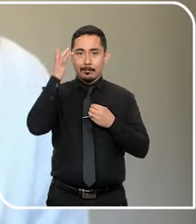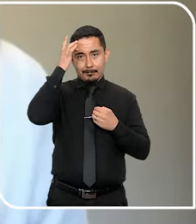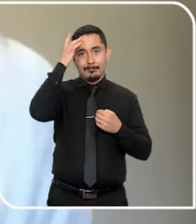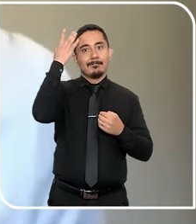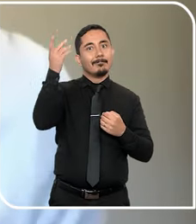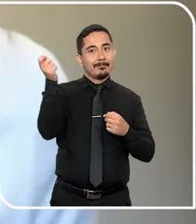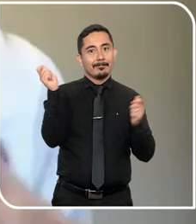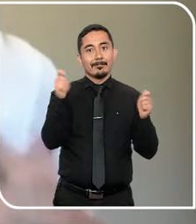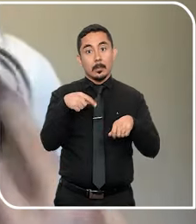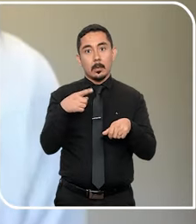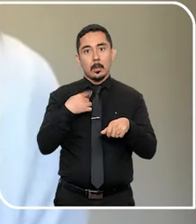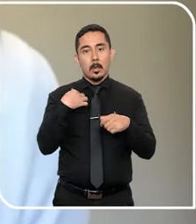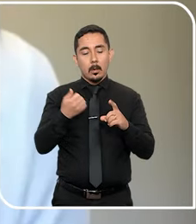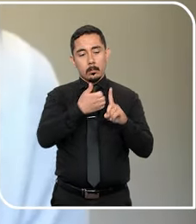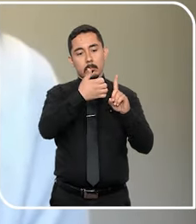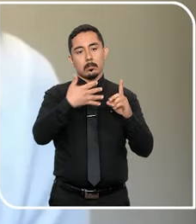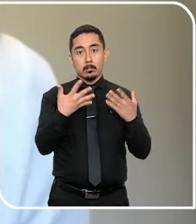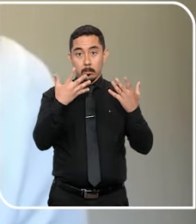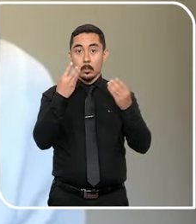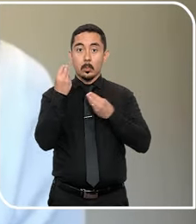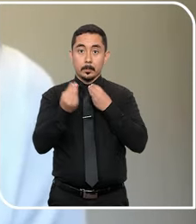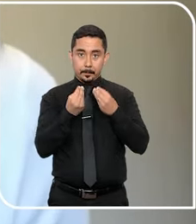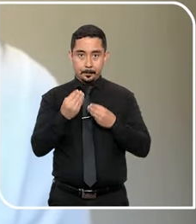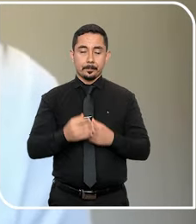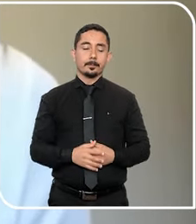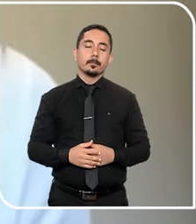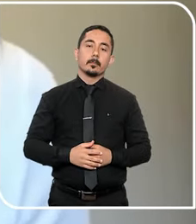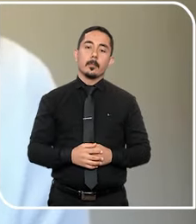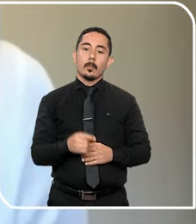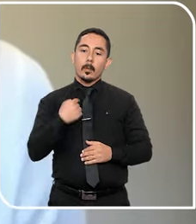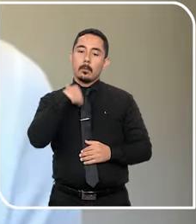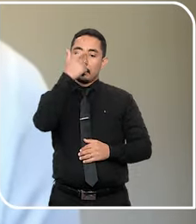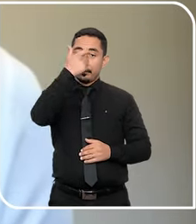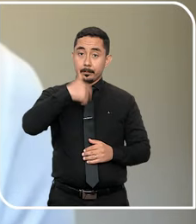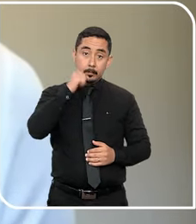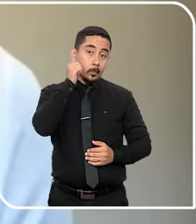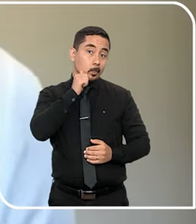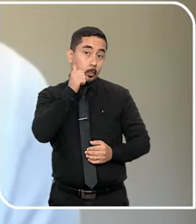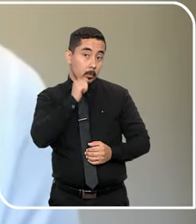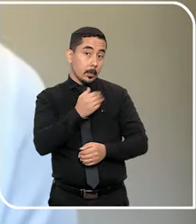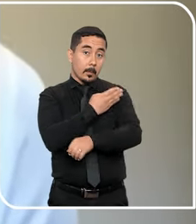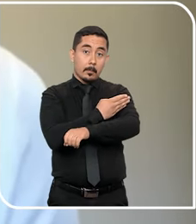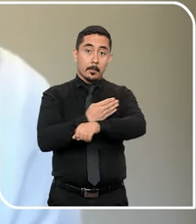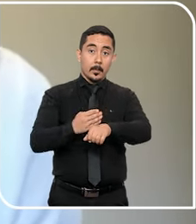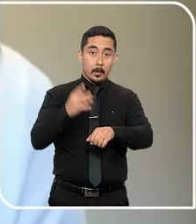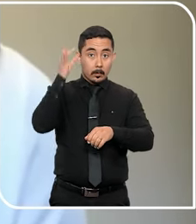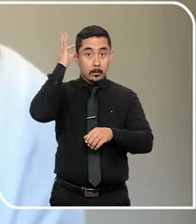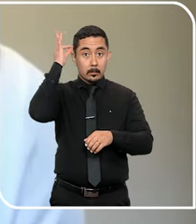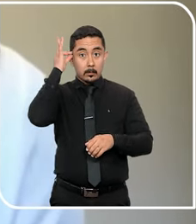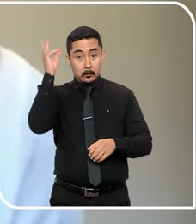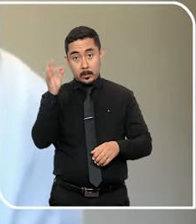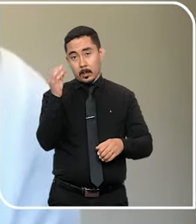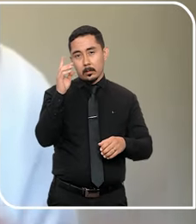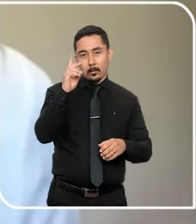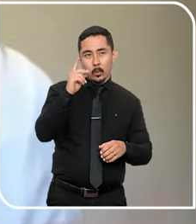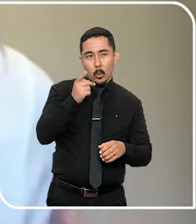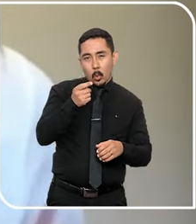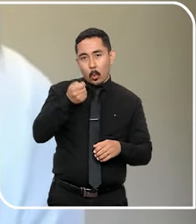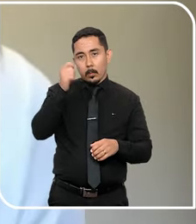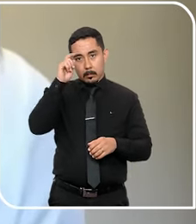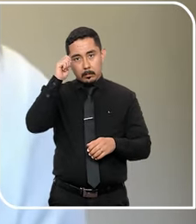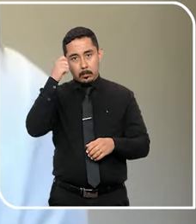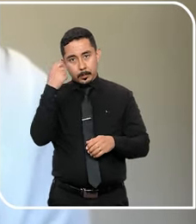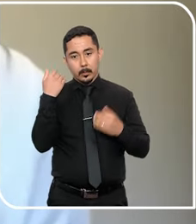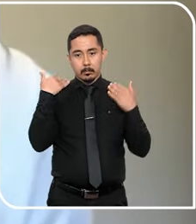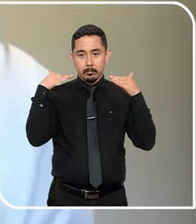eh primeiro vou fazer minha áudio decrição aqui né Eu sou uma mulher branca cabelos castanh escuro um pouco